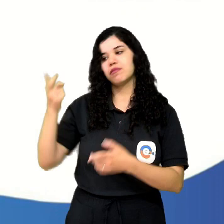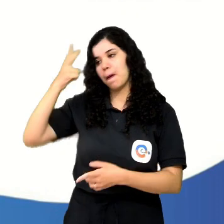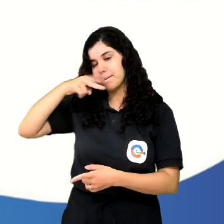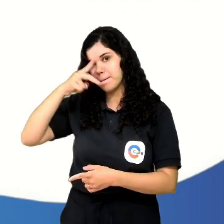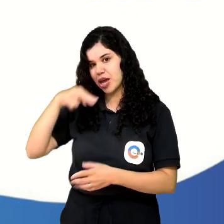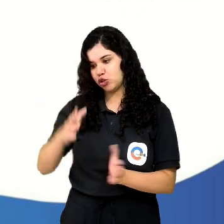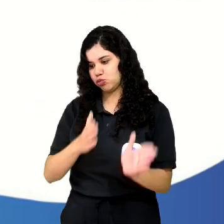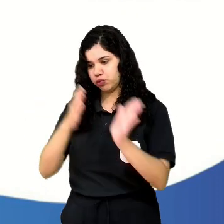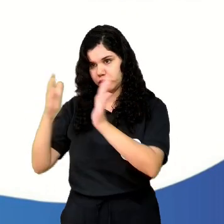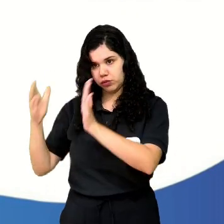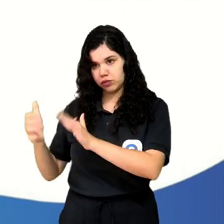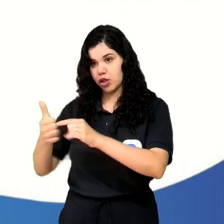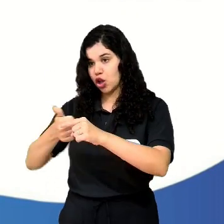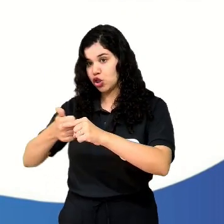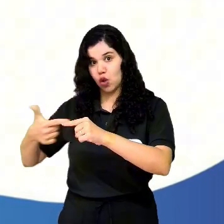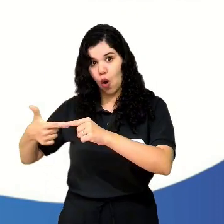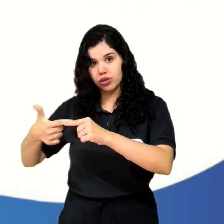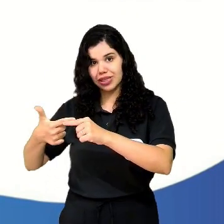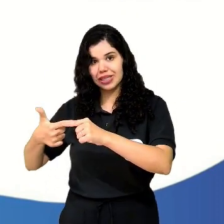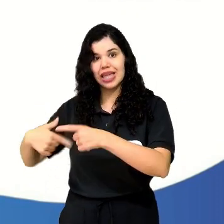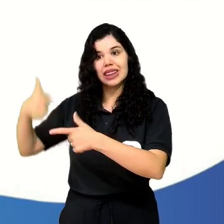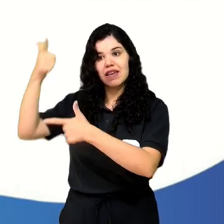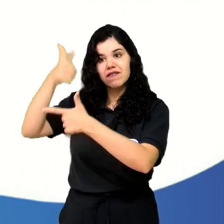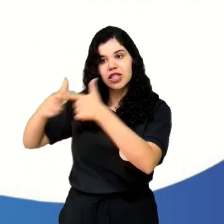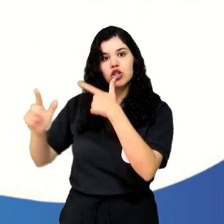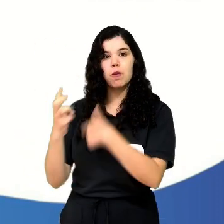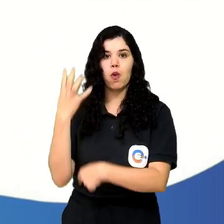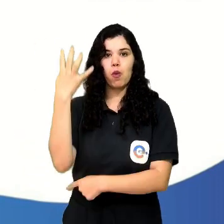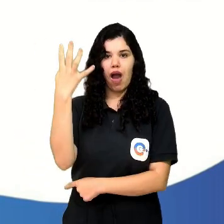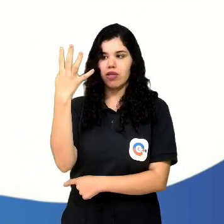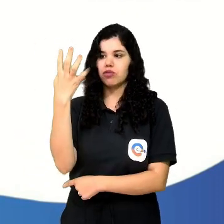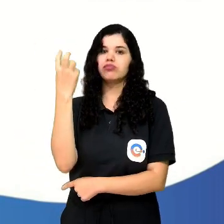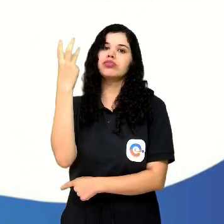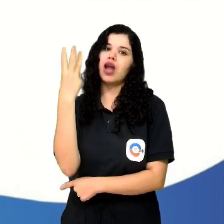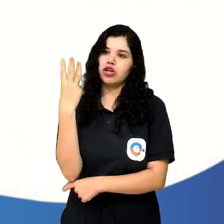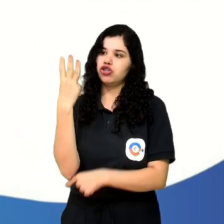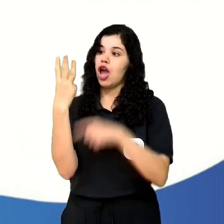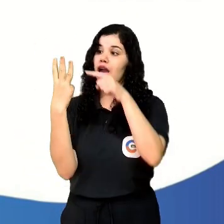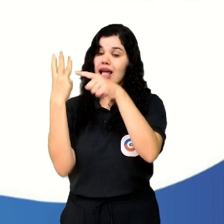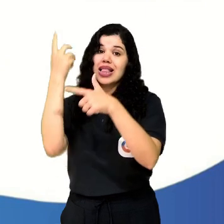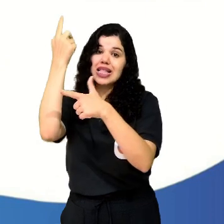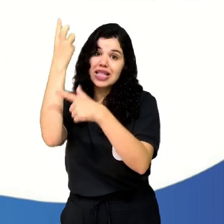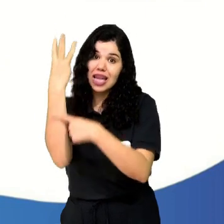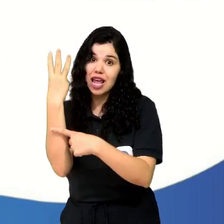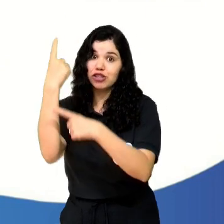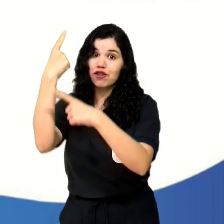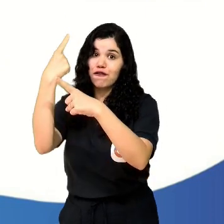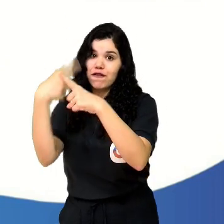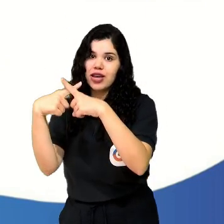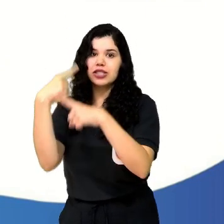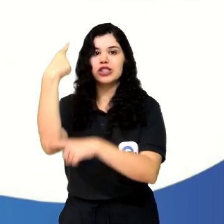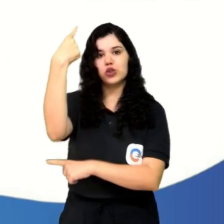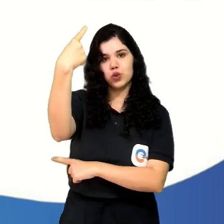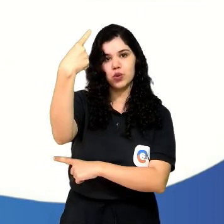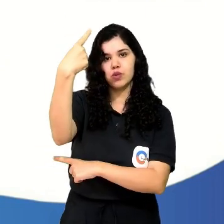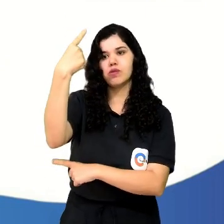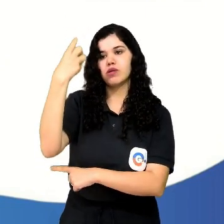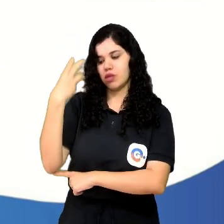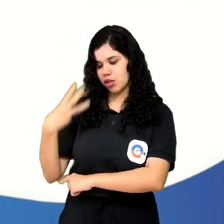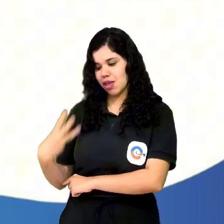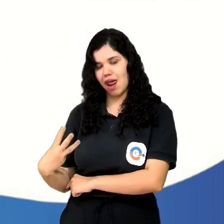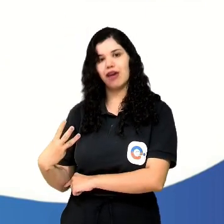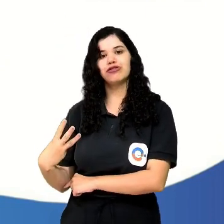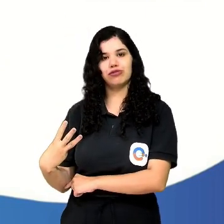tá? 12 dividido por 4, 3. 3 vezes 1,